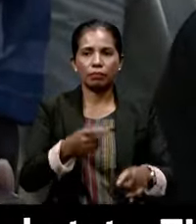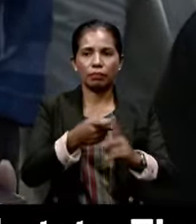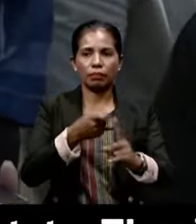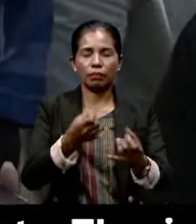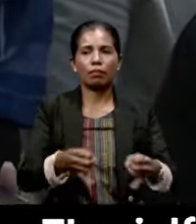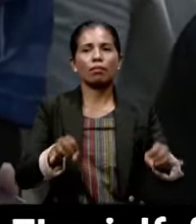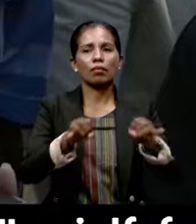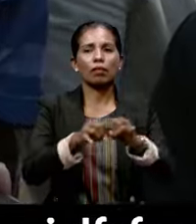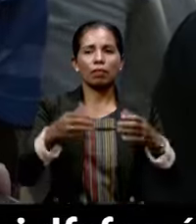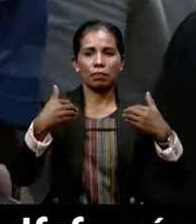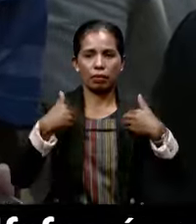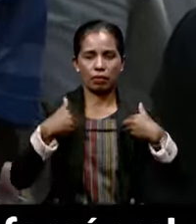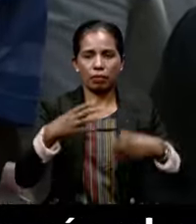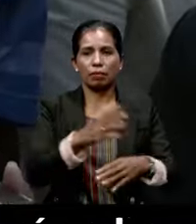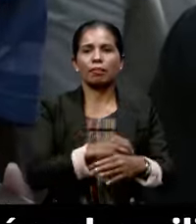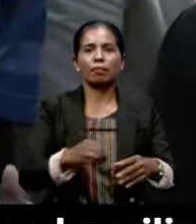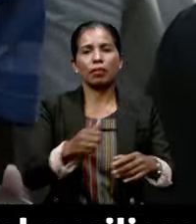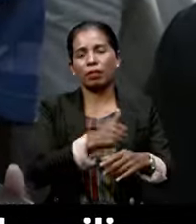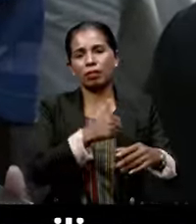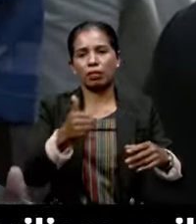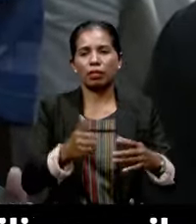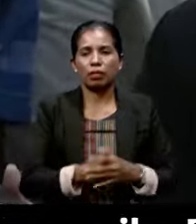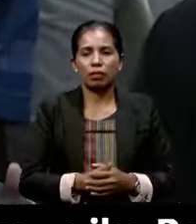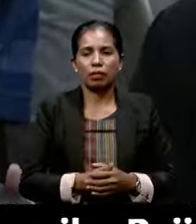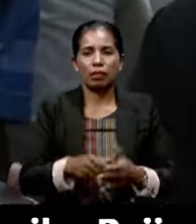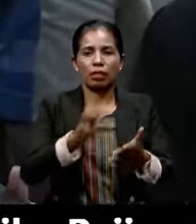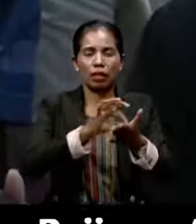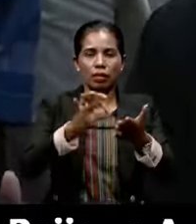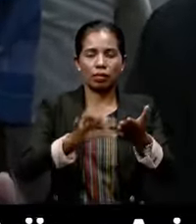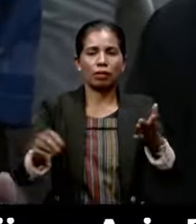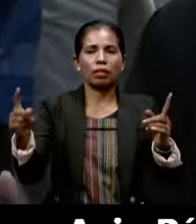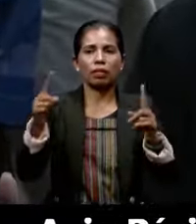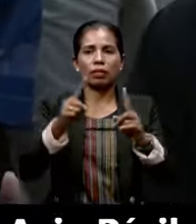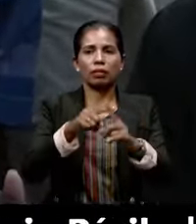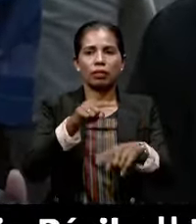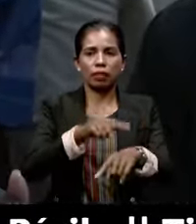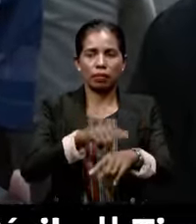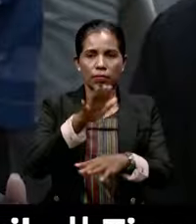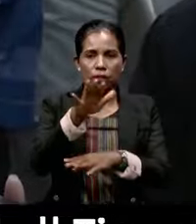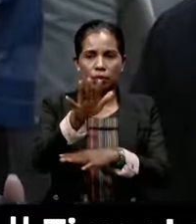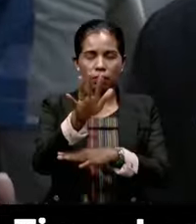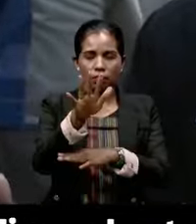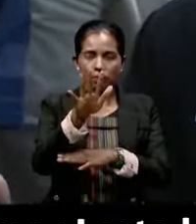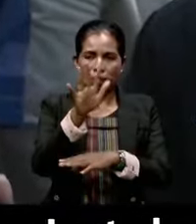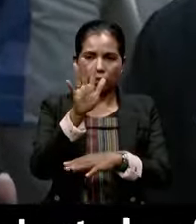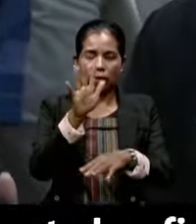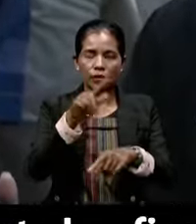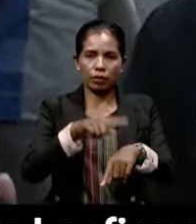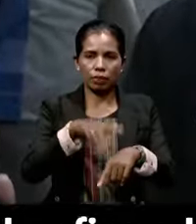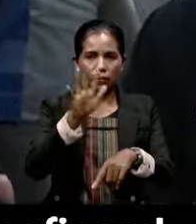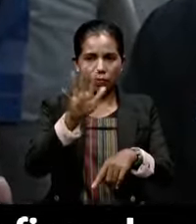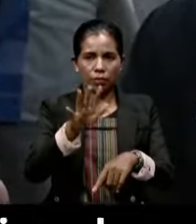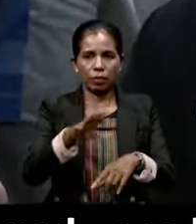inspeksau nebe iha kada balo adves asina to lokai nebe oin senior komisaro hare